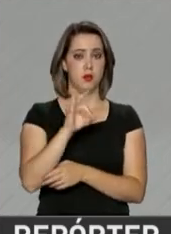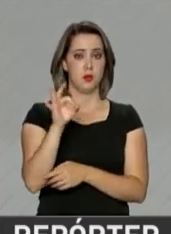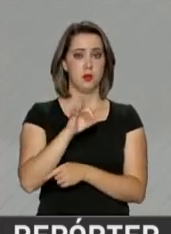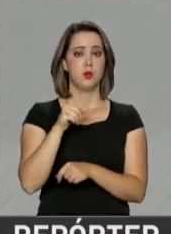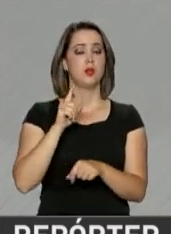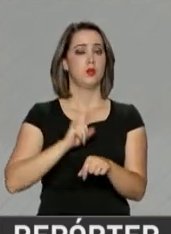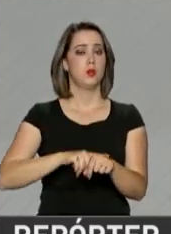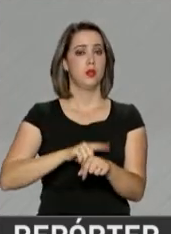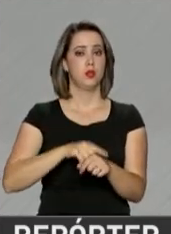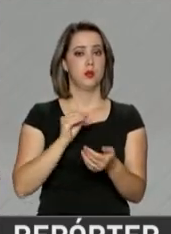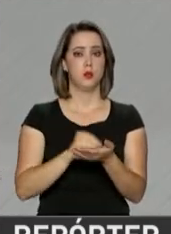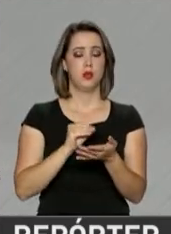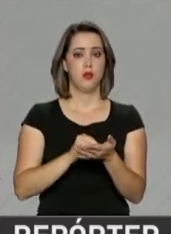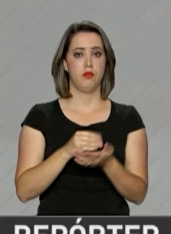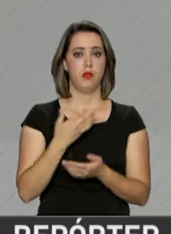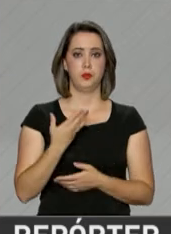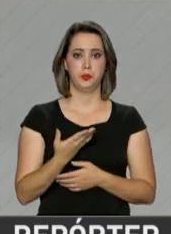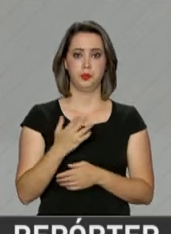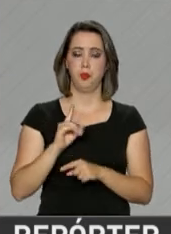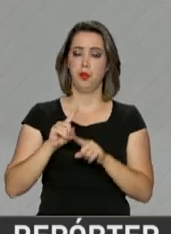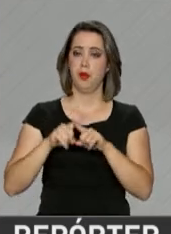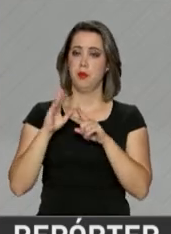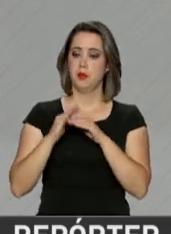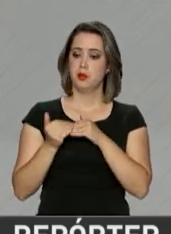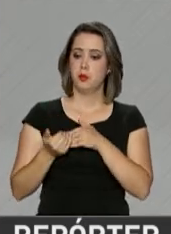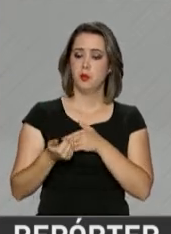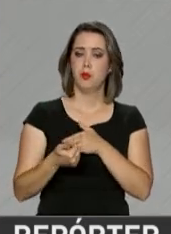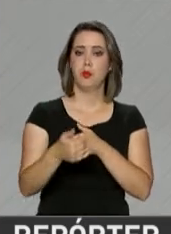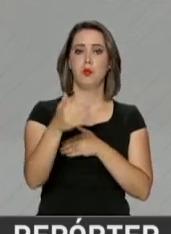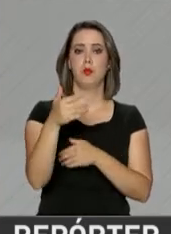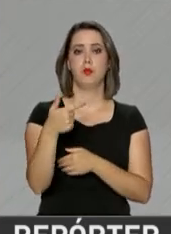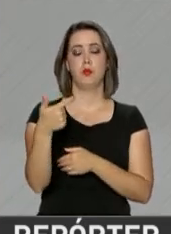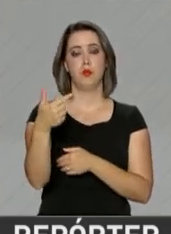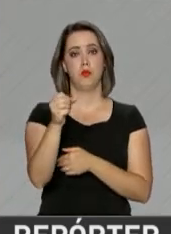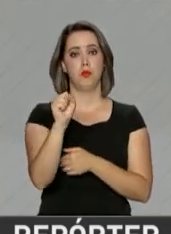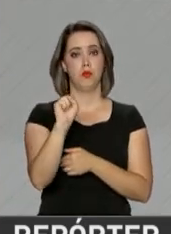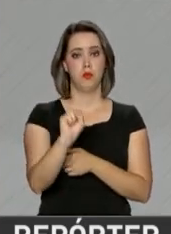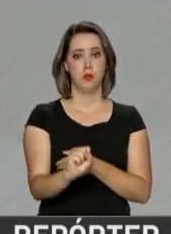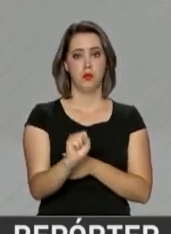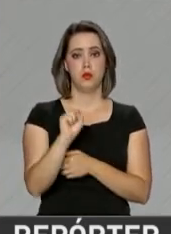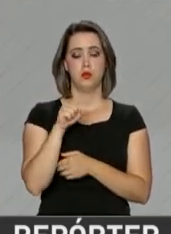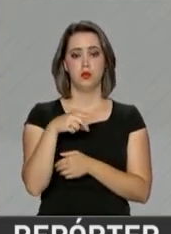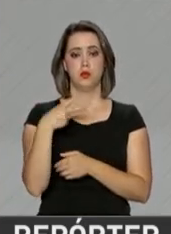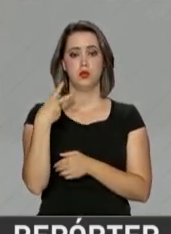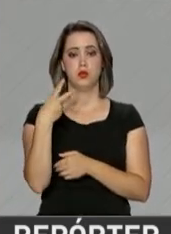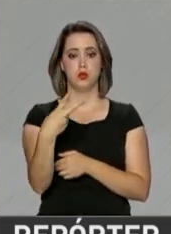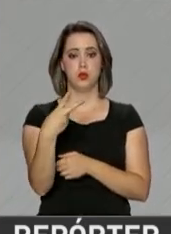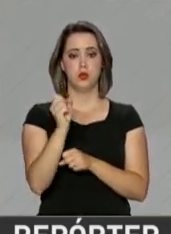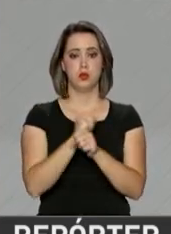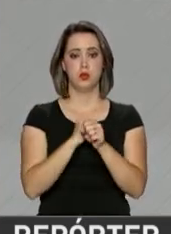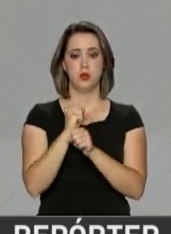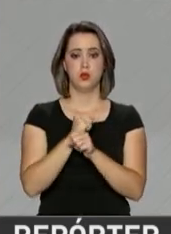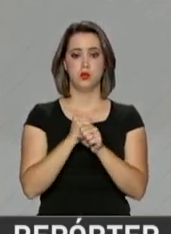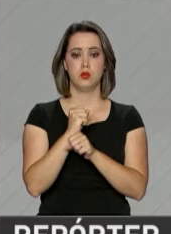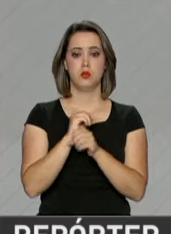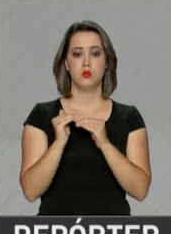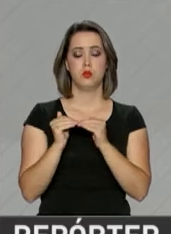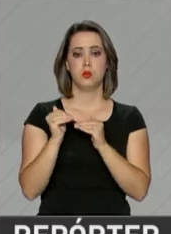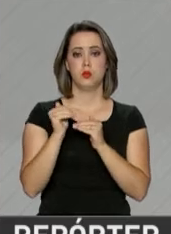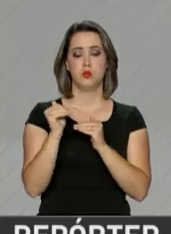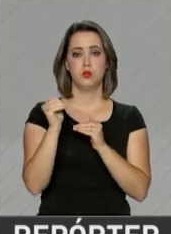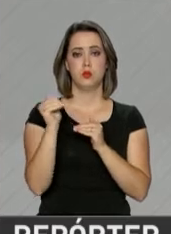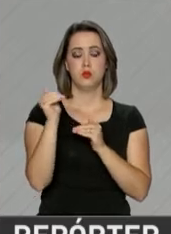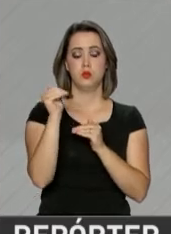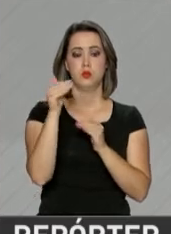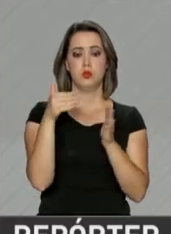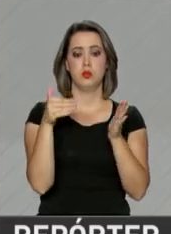que faltar. Já a partir de 2018, a cada 2 anos, esta idade mínima vai aumentar 1 ano, até